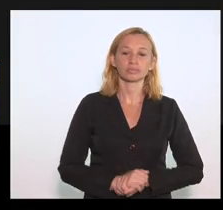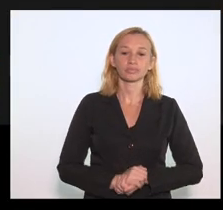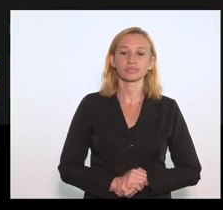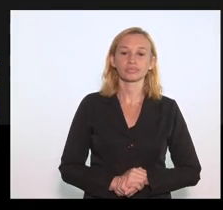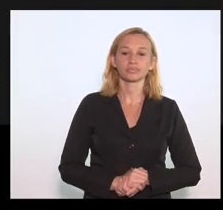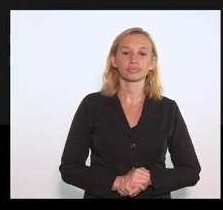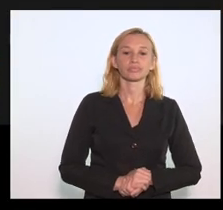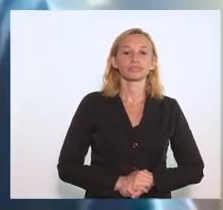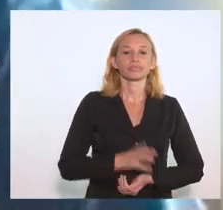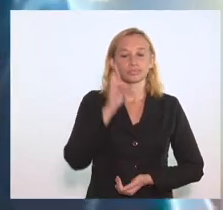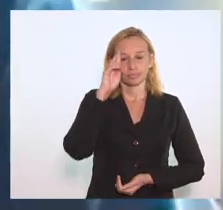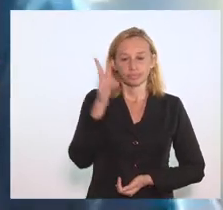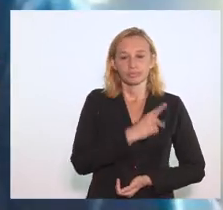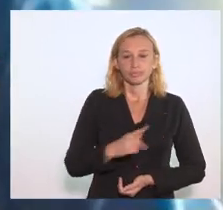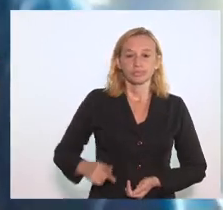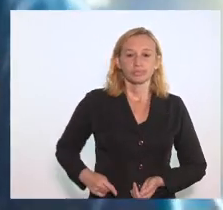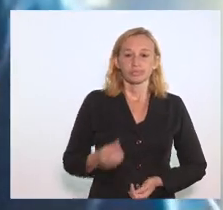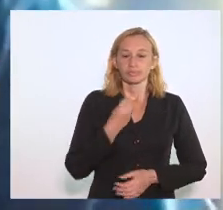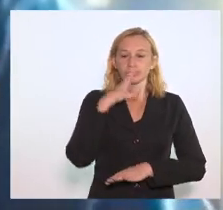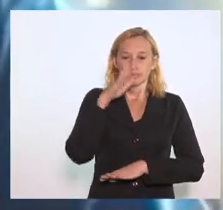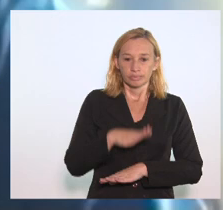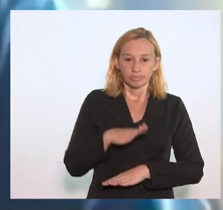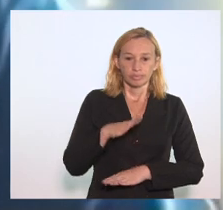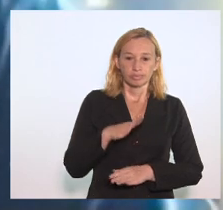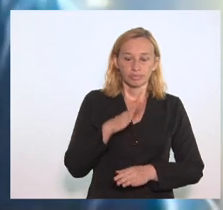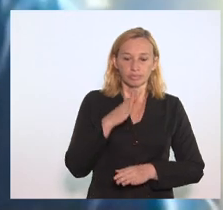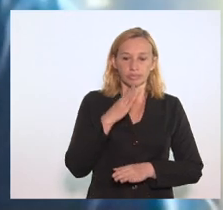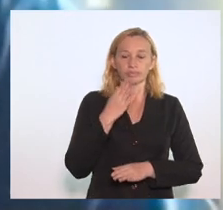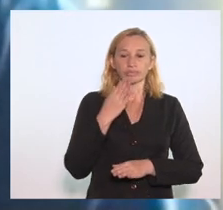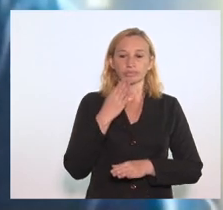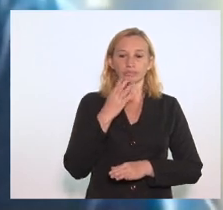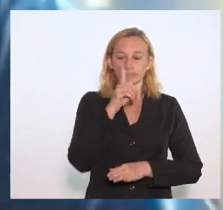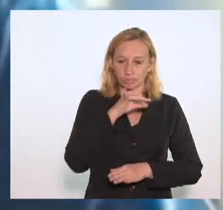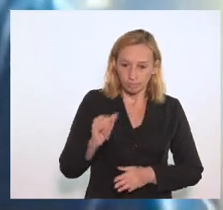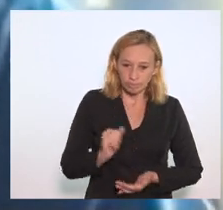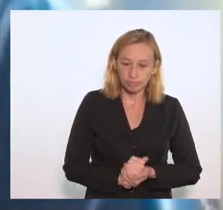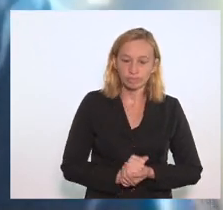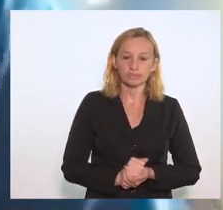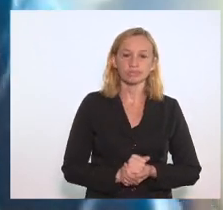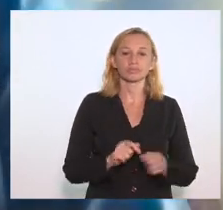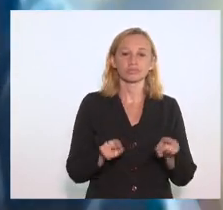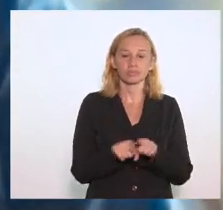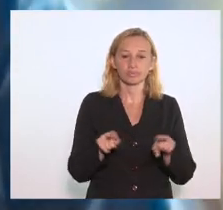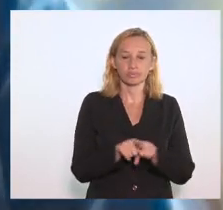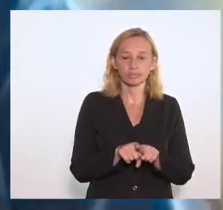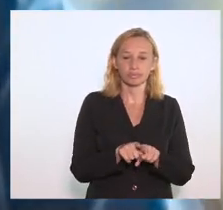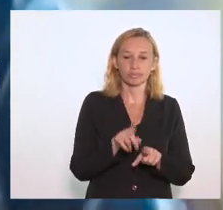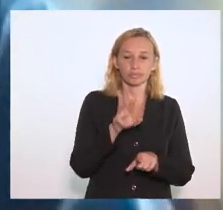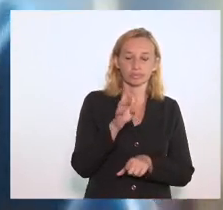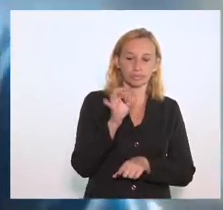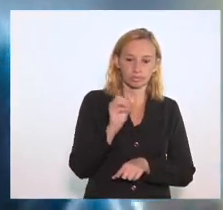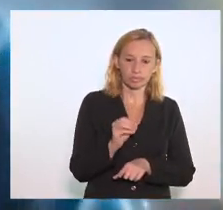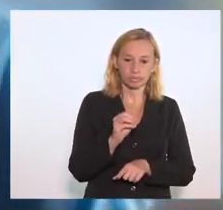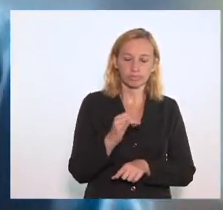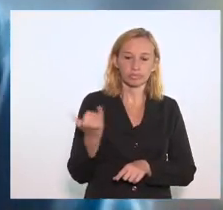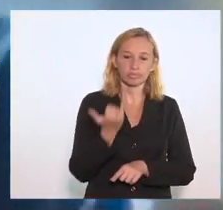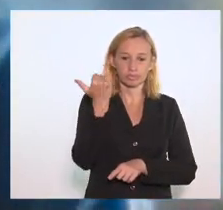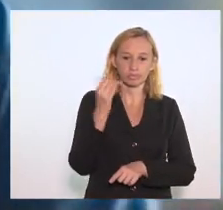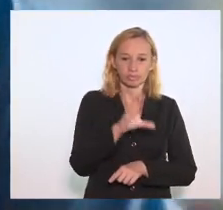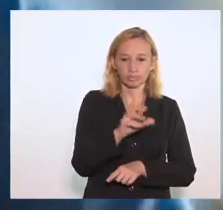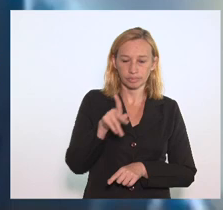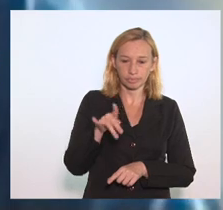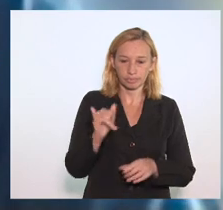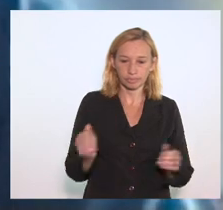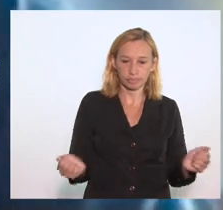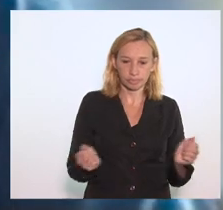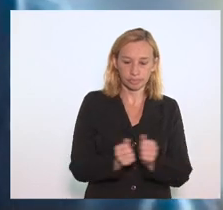Senhor presidente, colegas deputados, doutor Rodrigo, que faz agora também parte dessa importante CPI, que